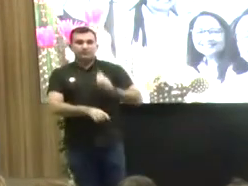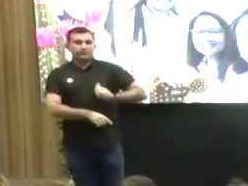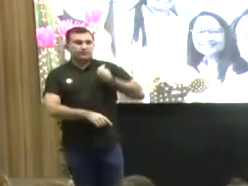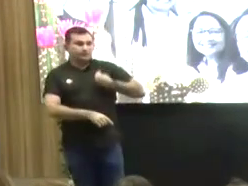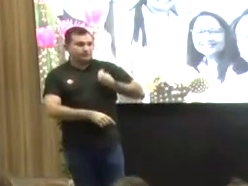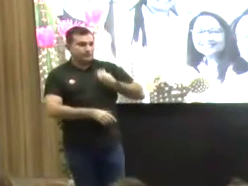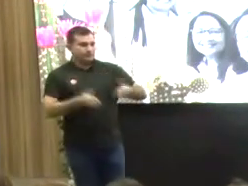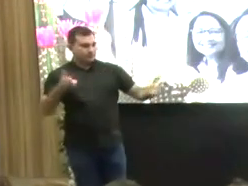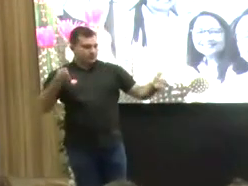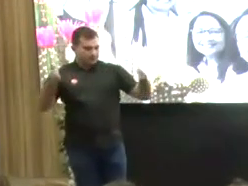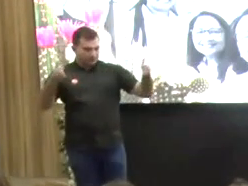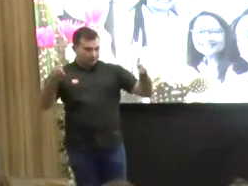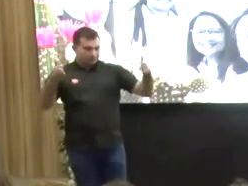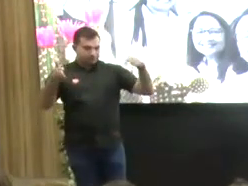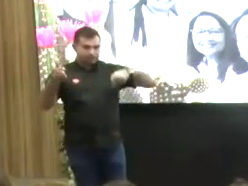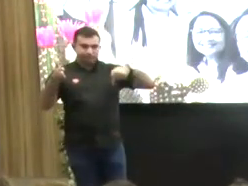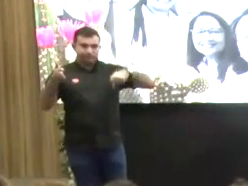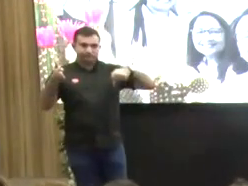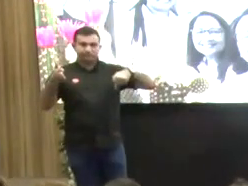um momento